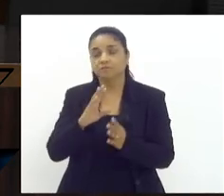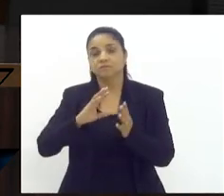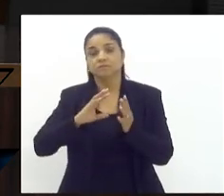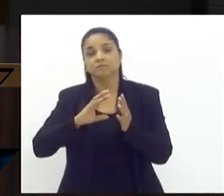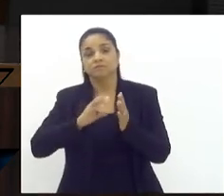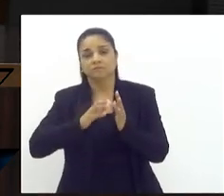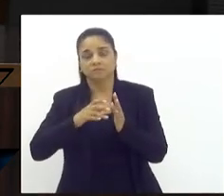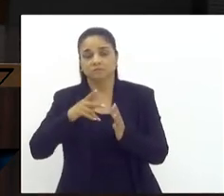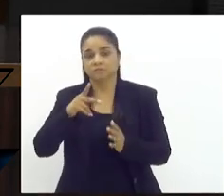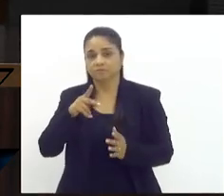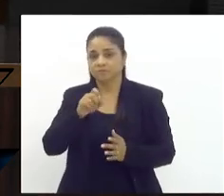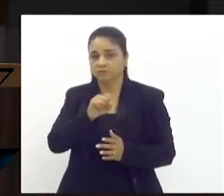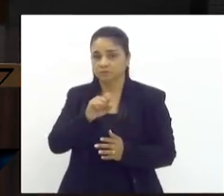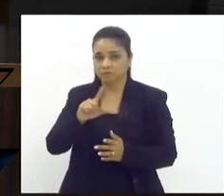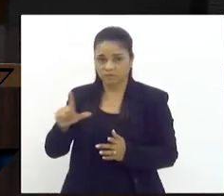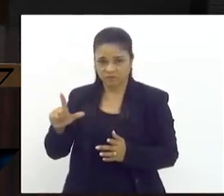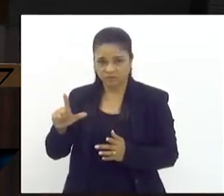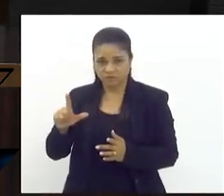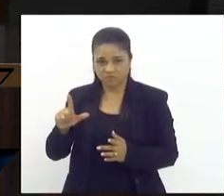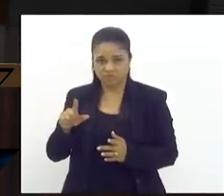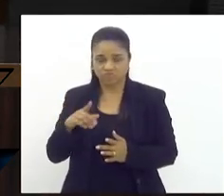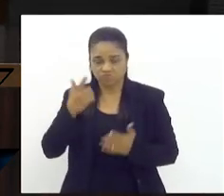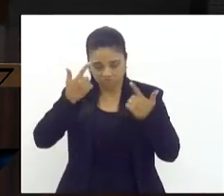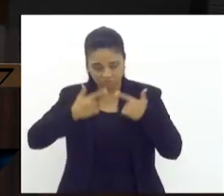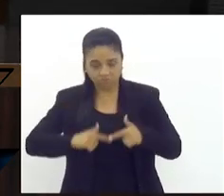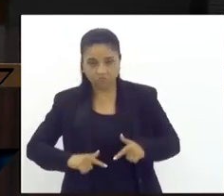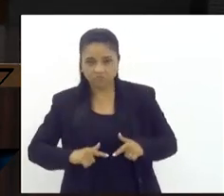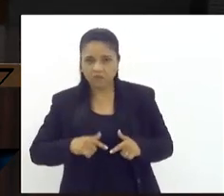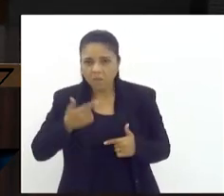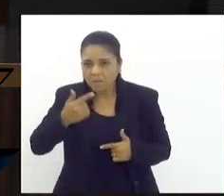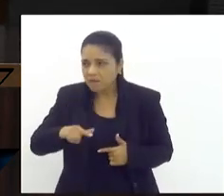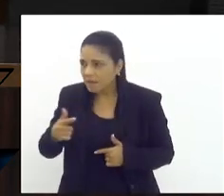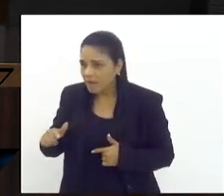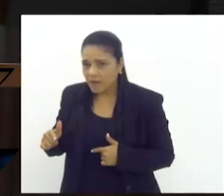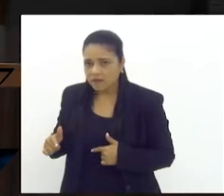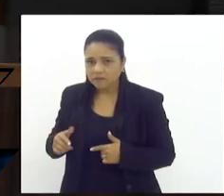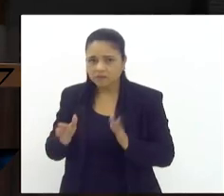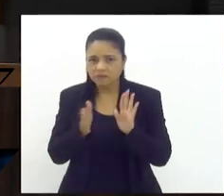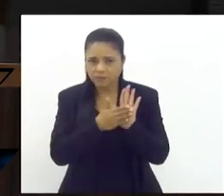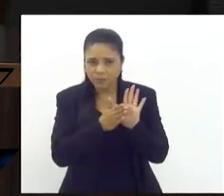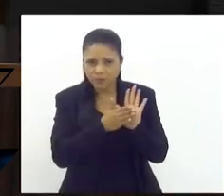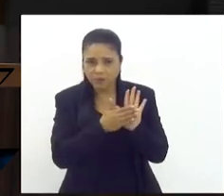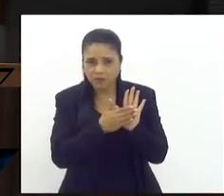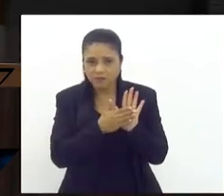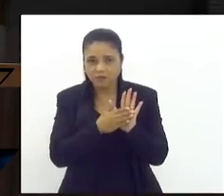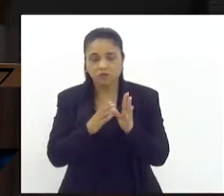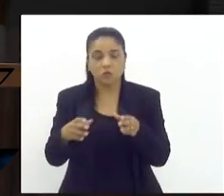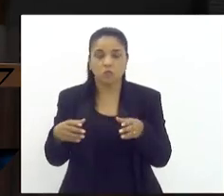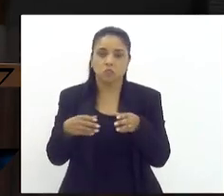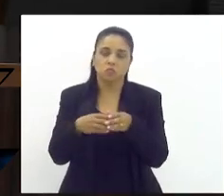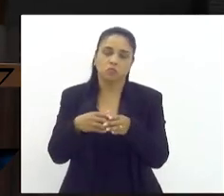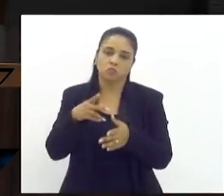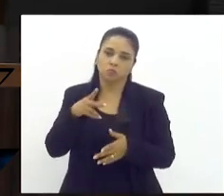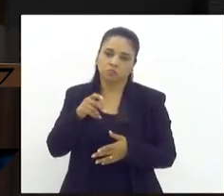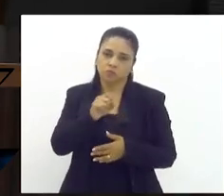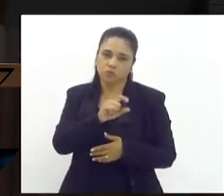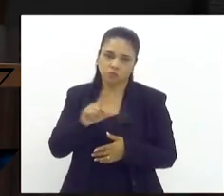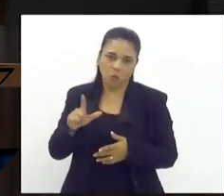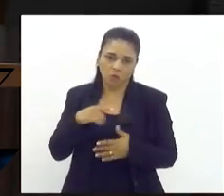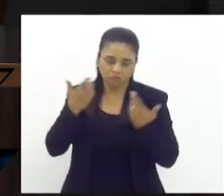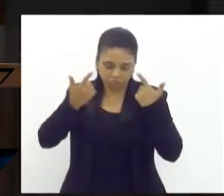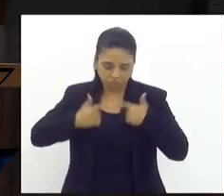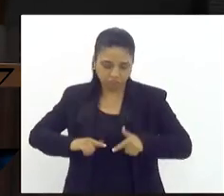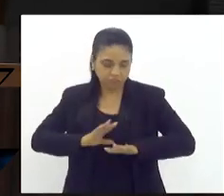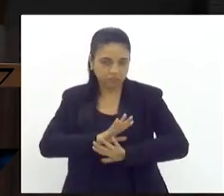PSOL mais alguma abstenção da proposta apenas da bancada do PSOL os demais